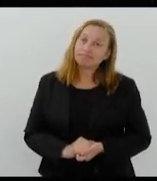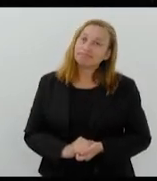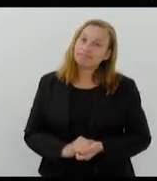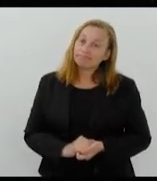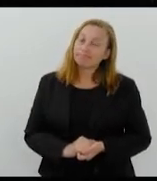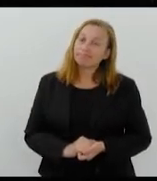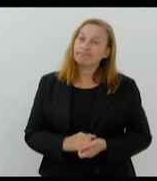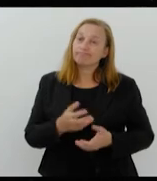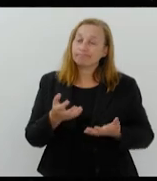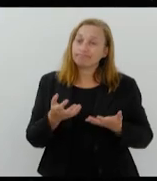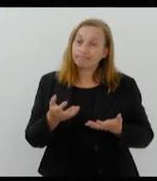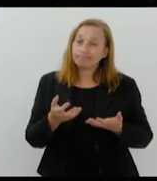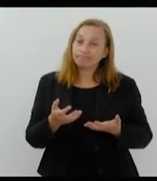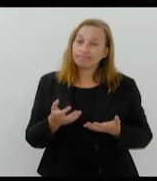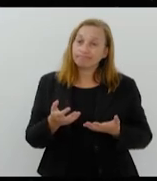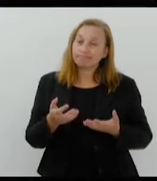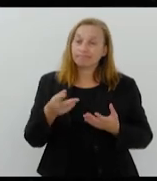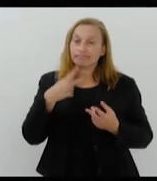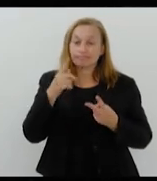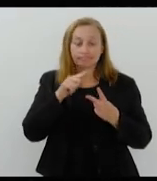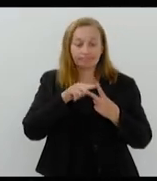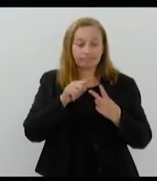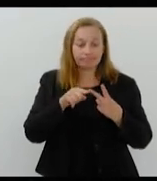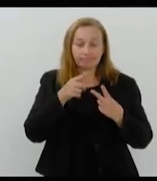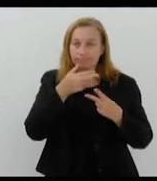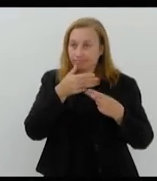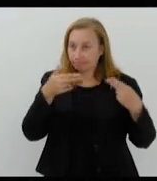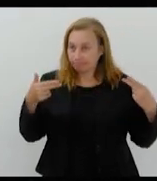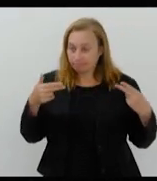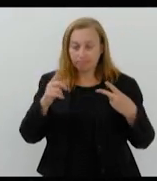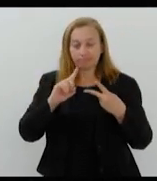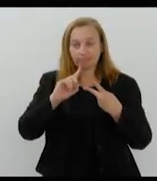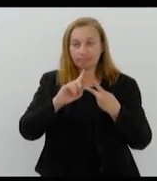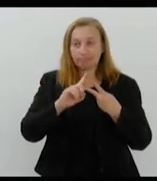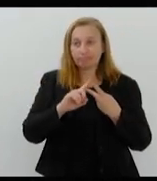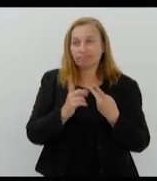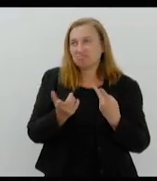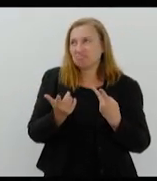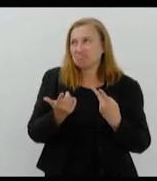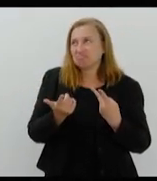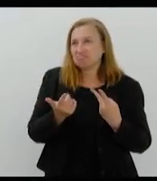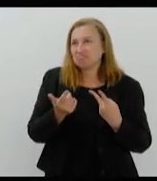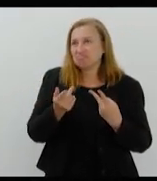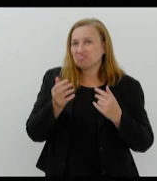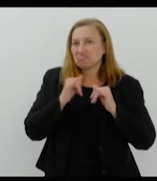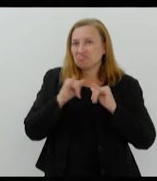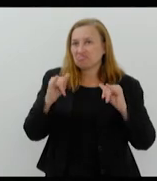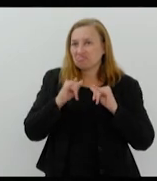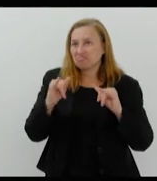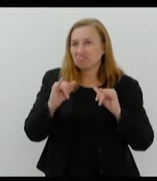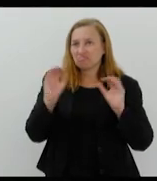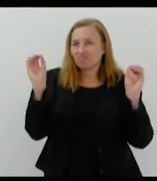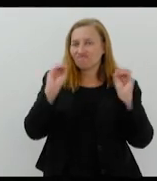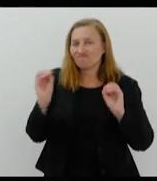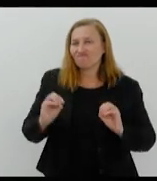Aí queria abrir em dois aspectos. E aí ninguém noticiou isso com